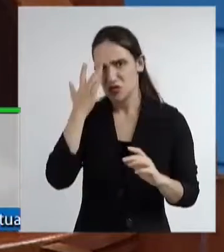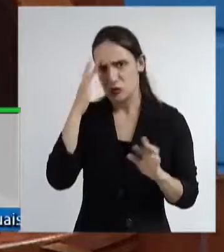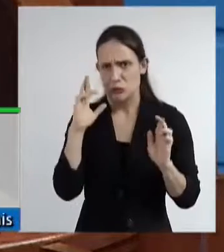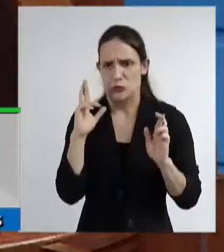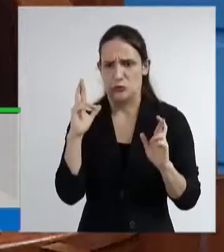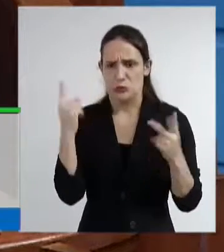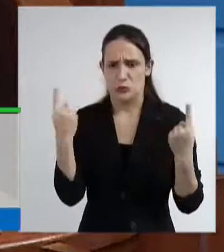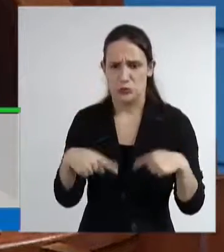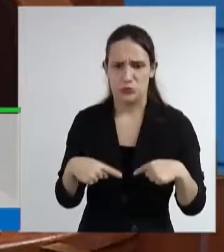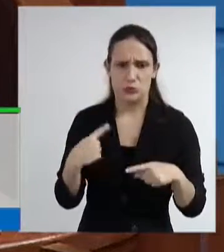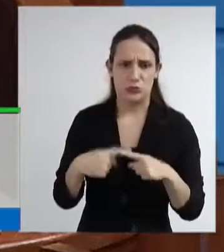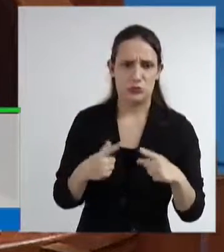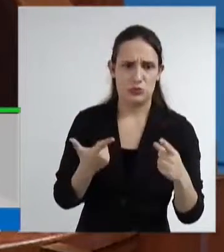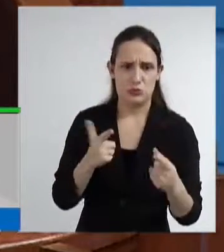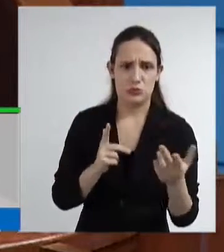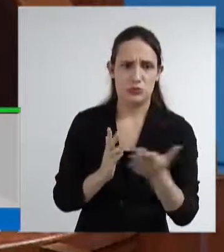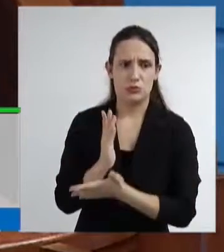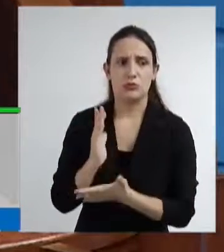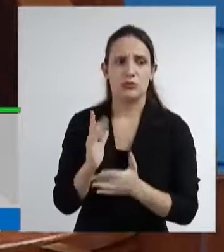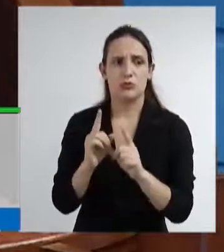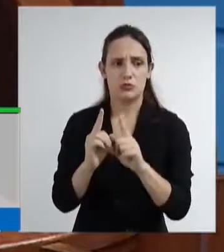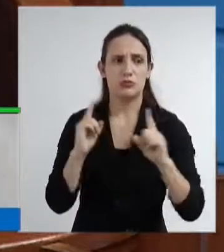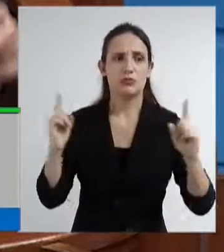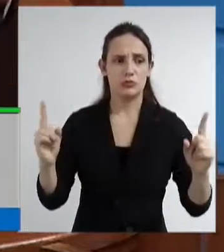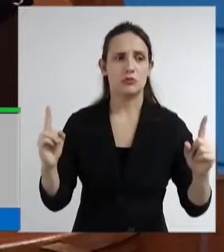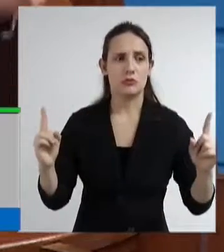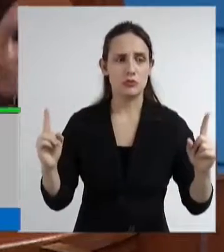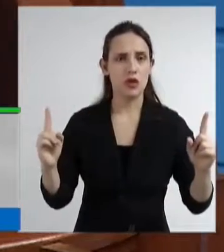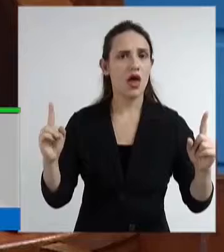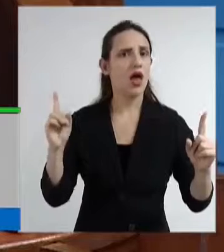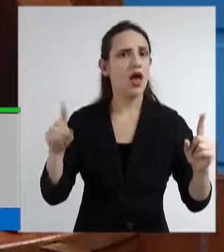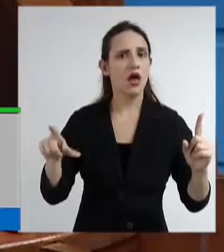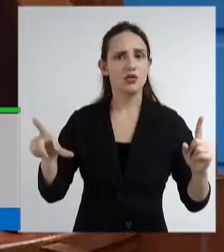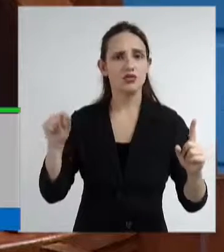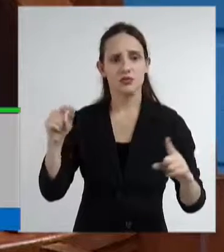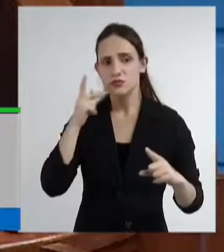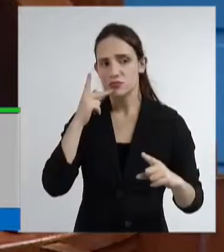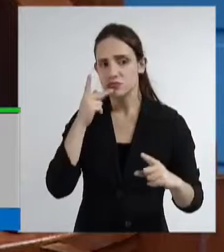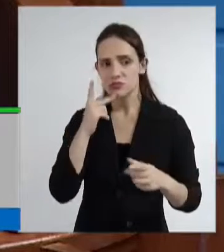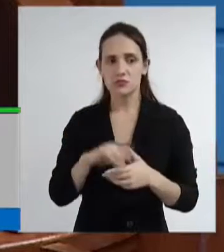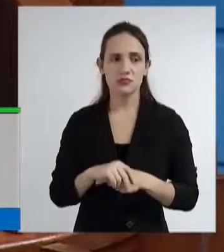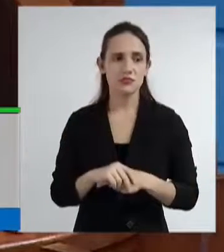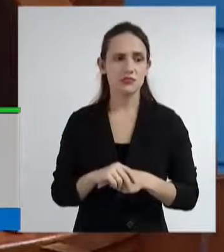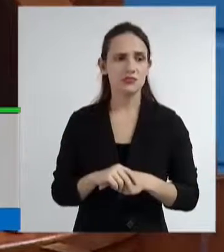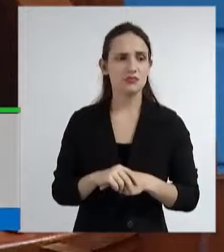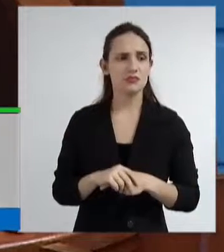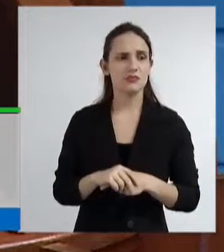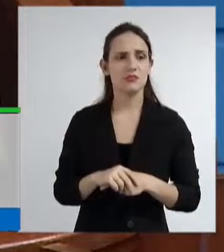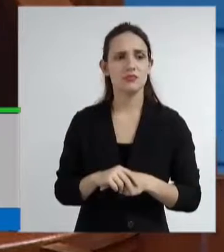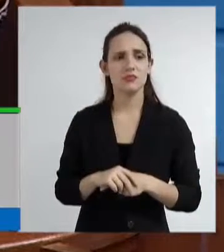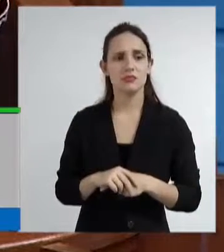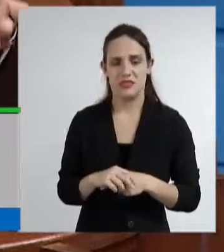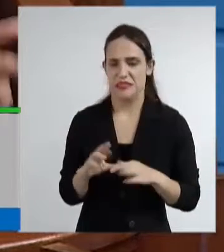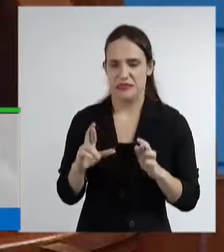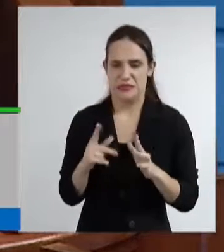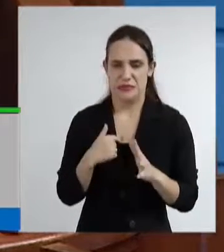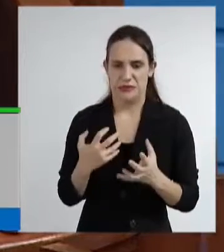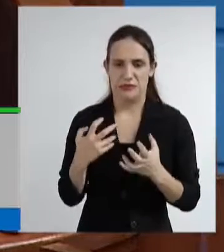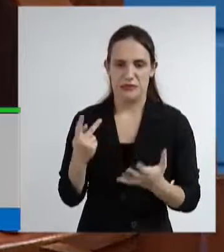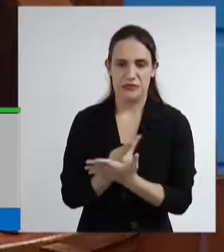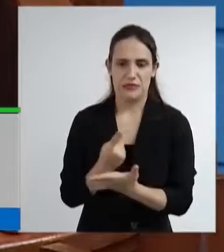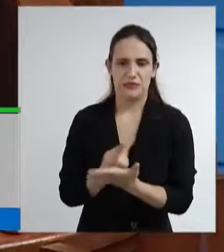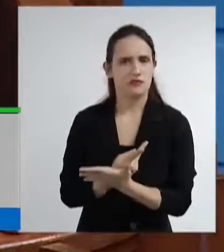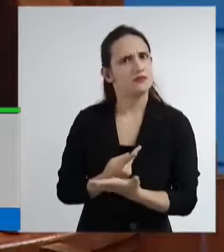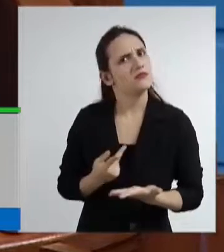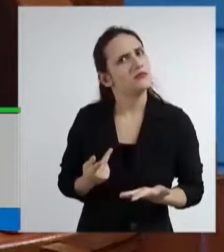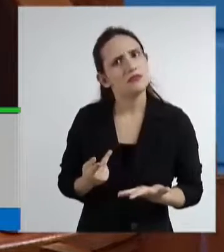porque alguém se elegeu de um outro lado político, de um outro lado partidário, que não representa a sua ideologia, aí fica torcendo para dar